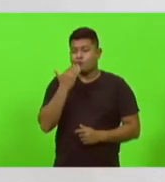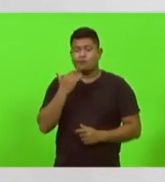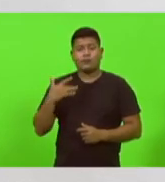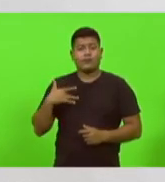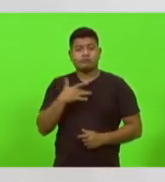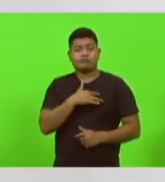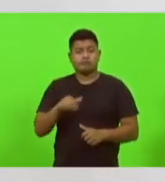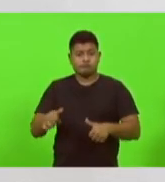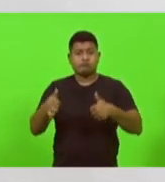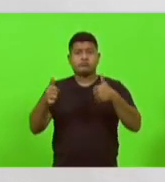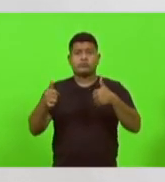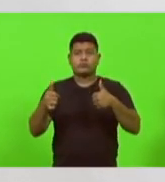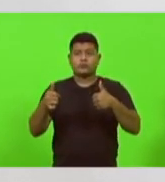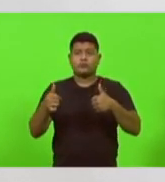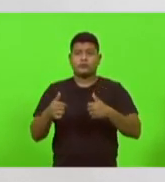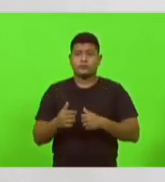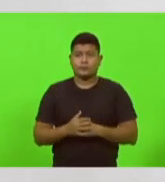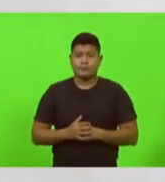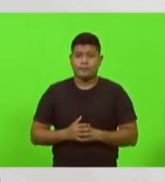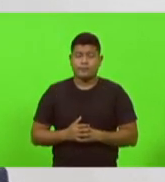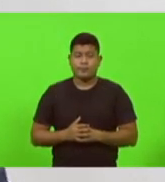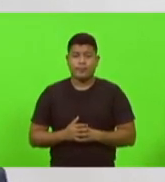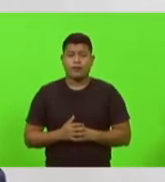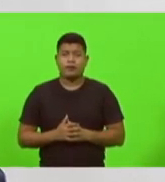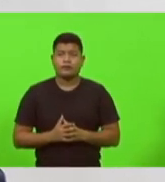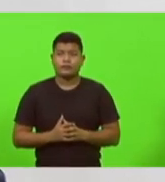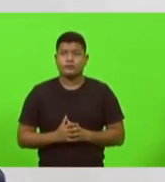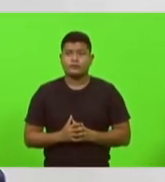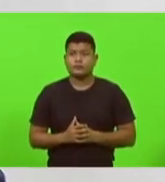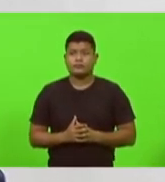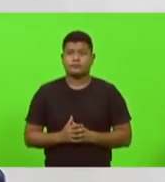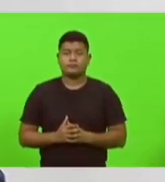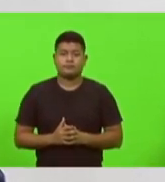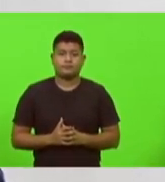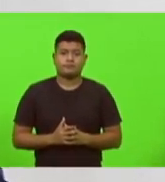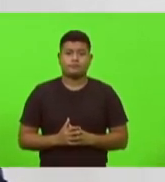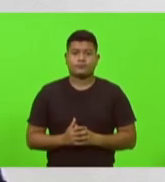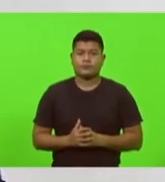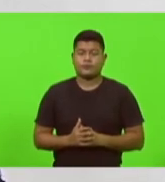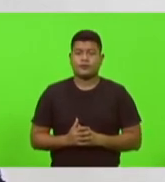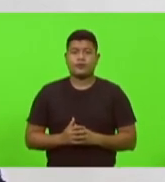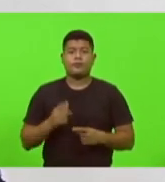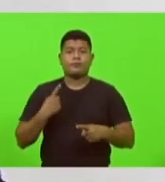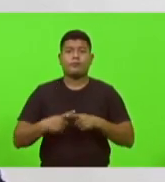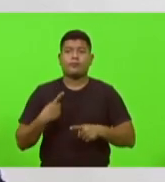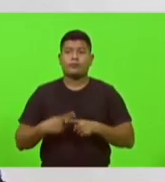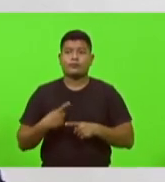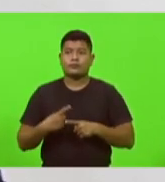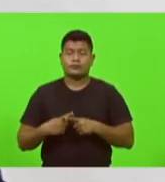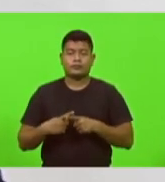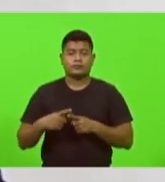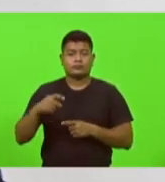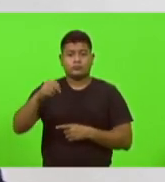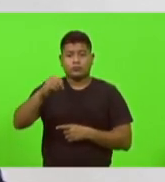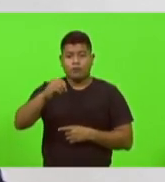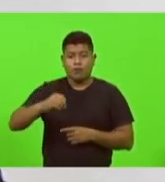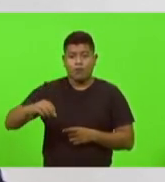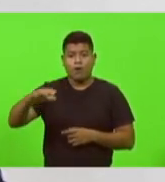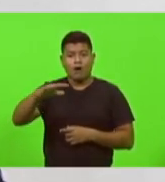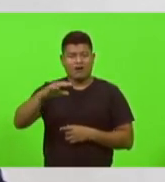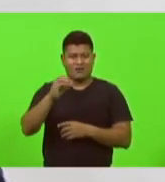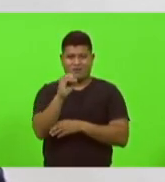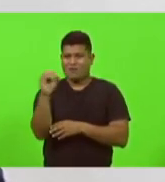também. Portanto, nós temos grandes desafios. Porque o oeste, extremo oeste